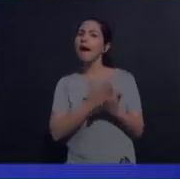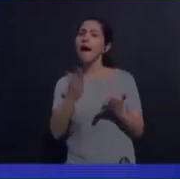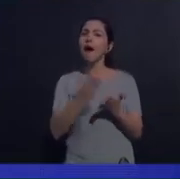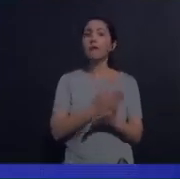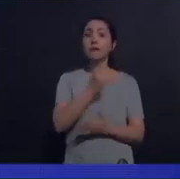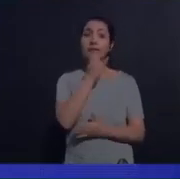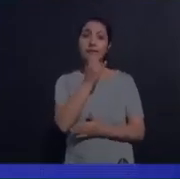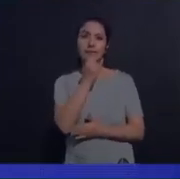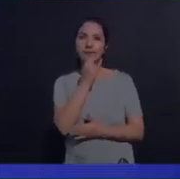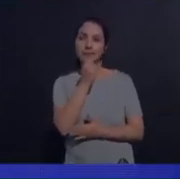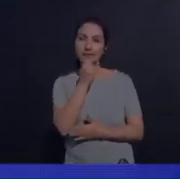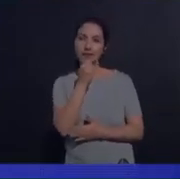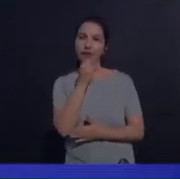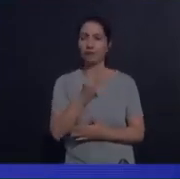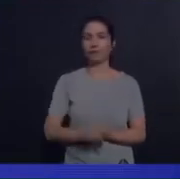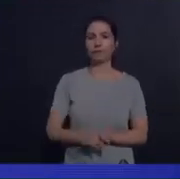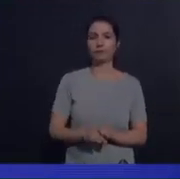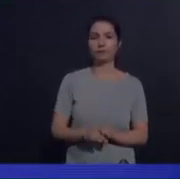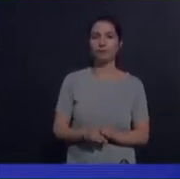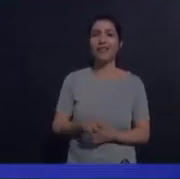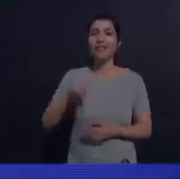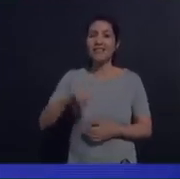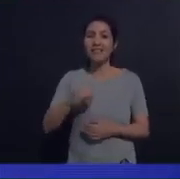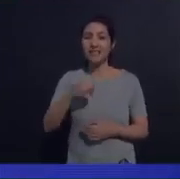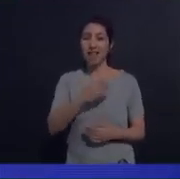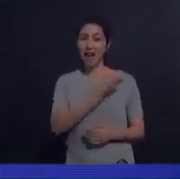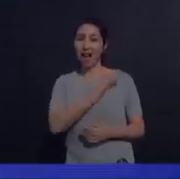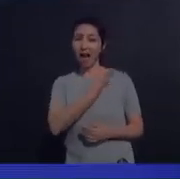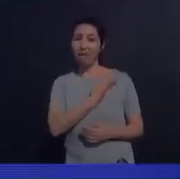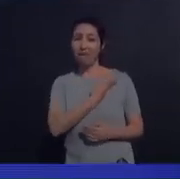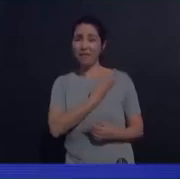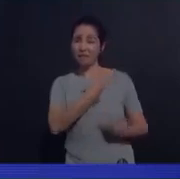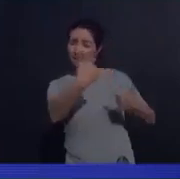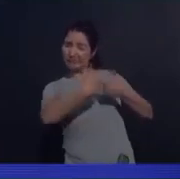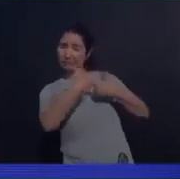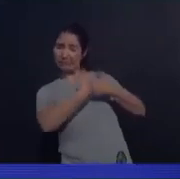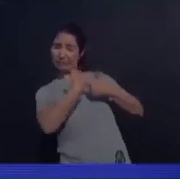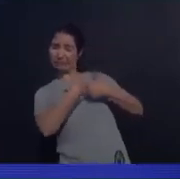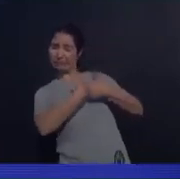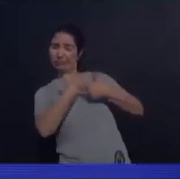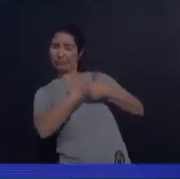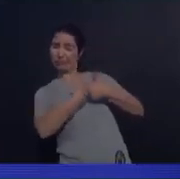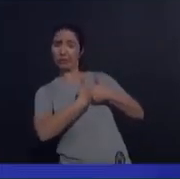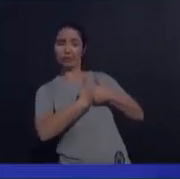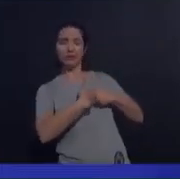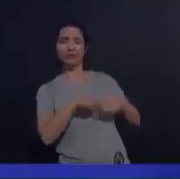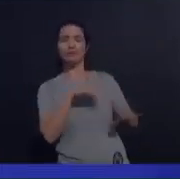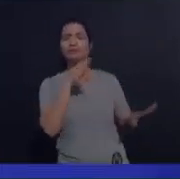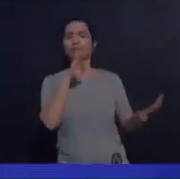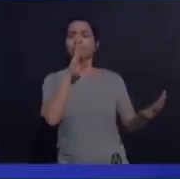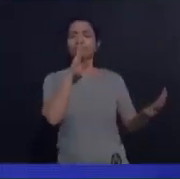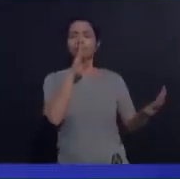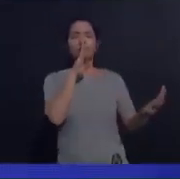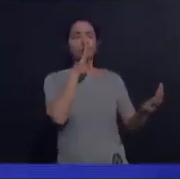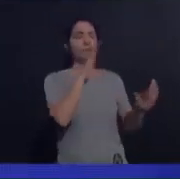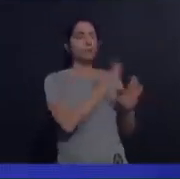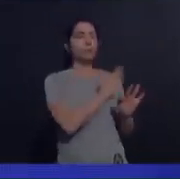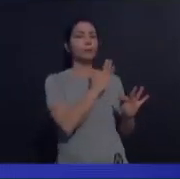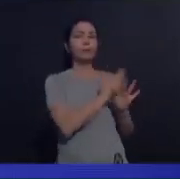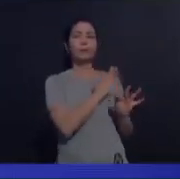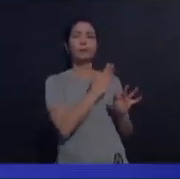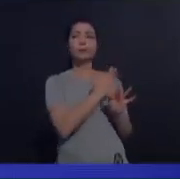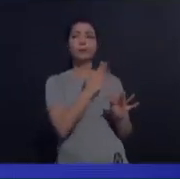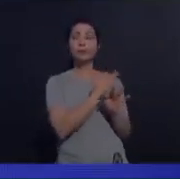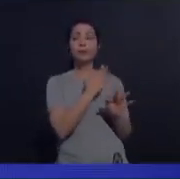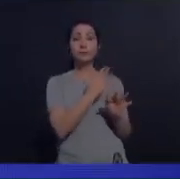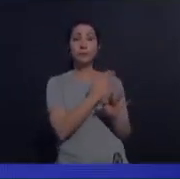que são: quando alguém falar mal de você, você não responder essa pessoa, você se calar. Gente, eu